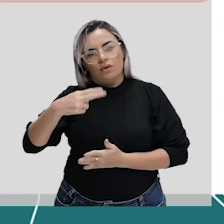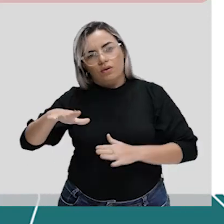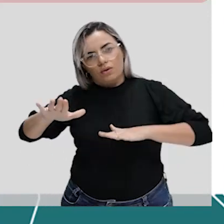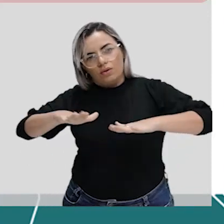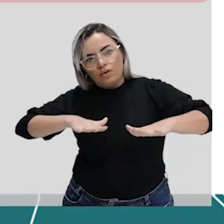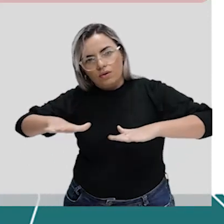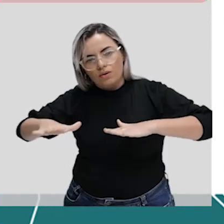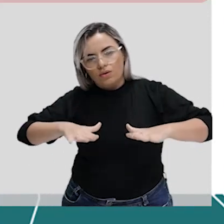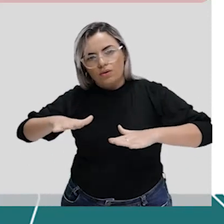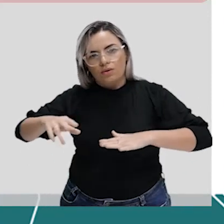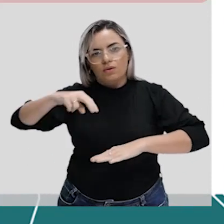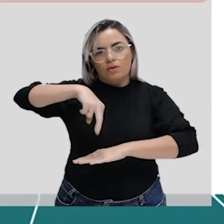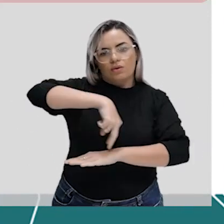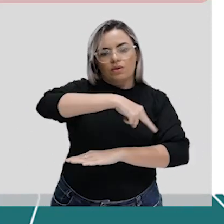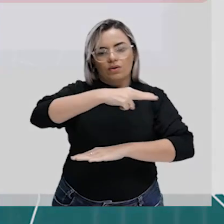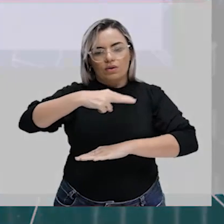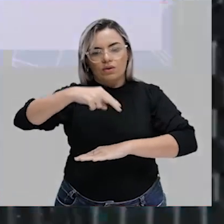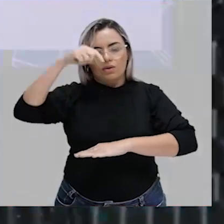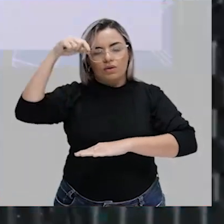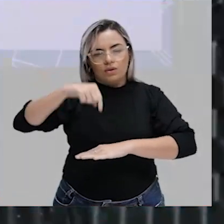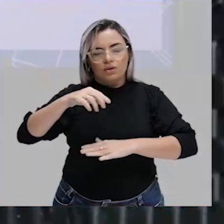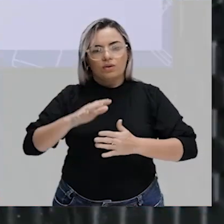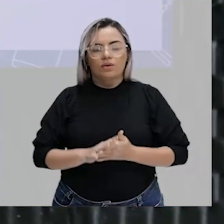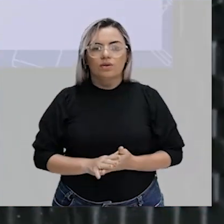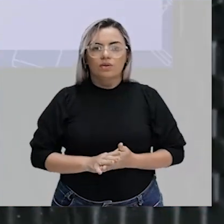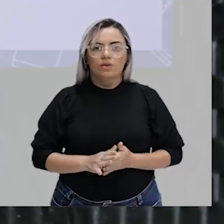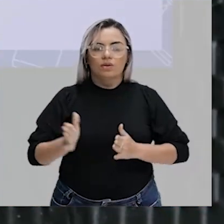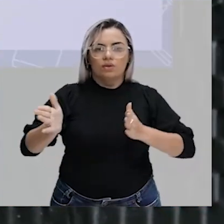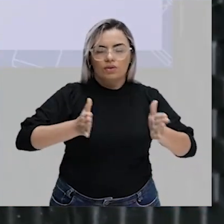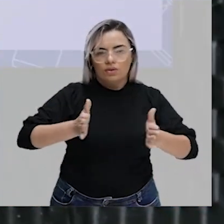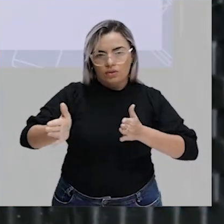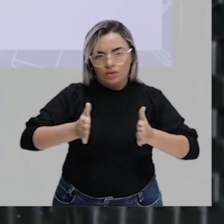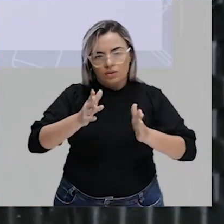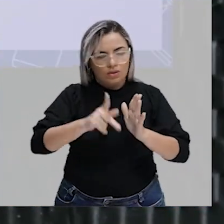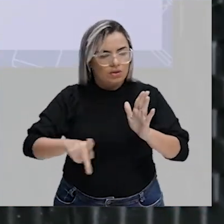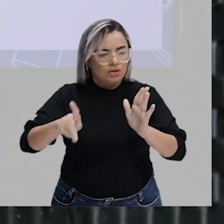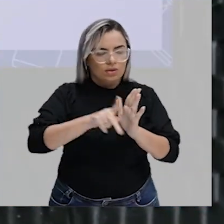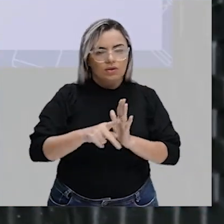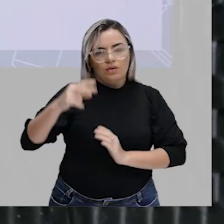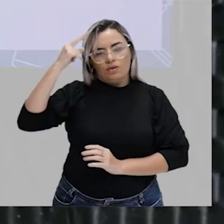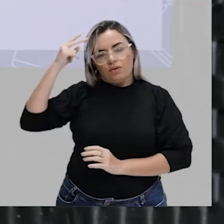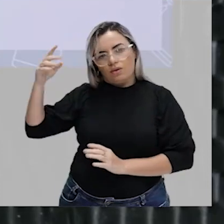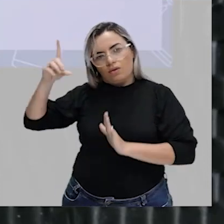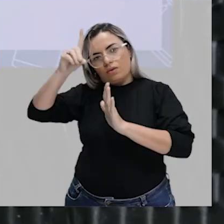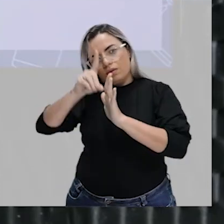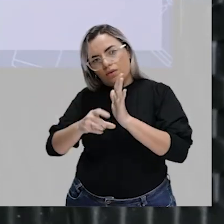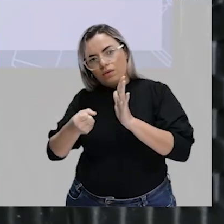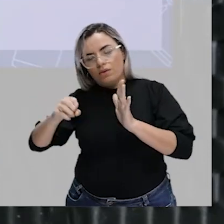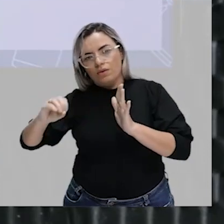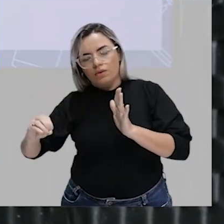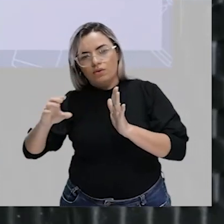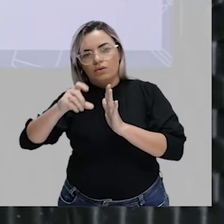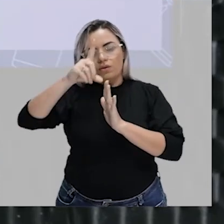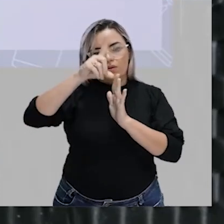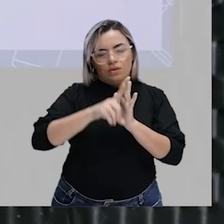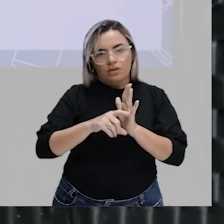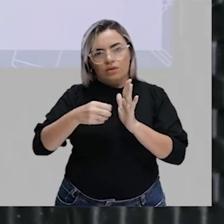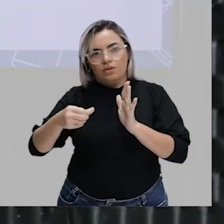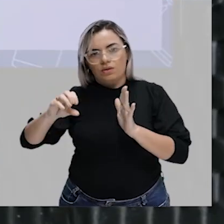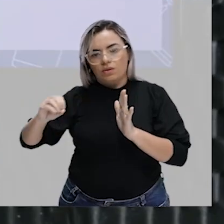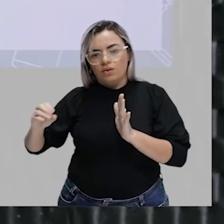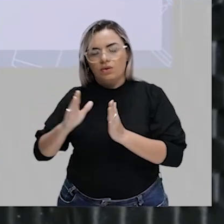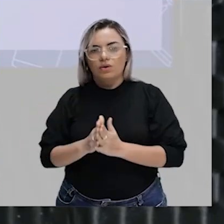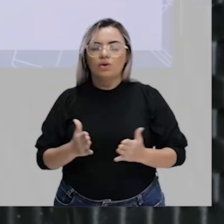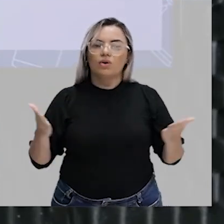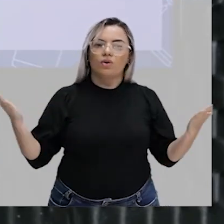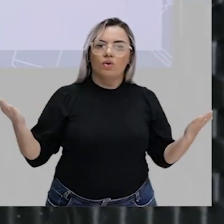movimentos ginásticos. Então, a ginástica, em determinado período da nossa própria história, na década de 80, na década de 90, hoje nós